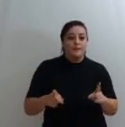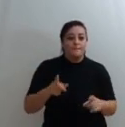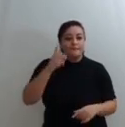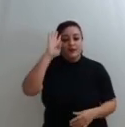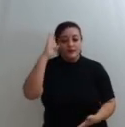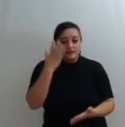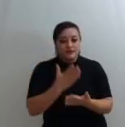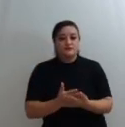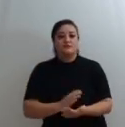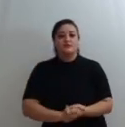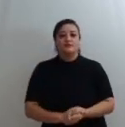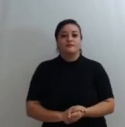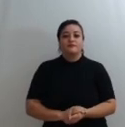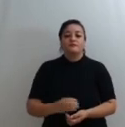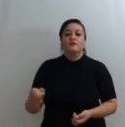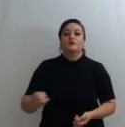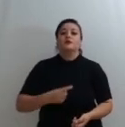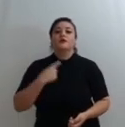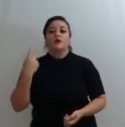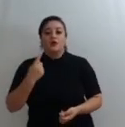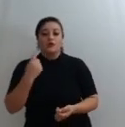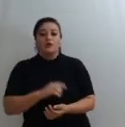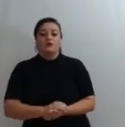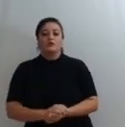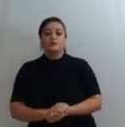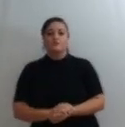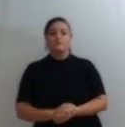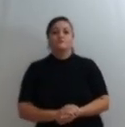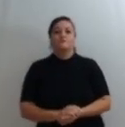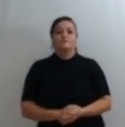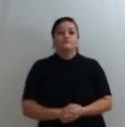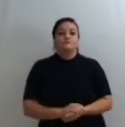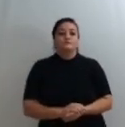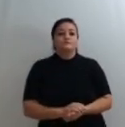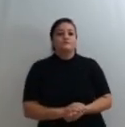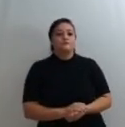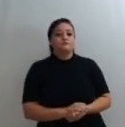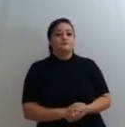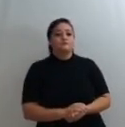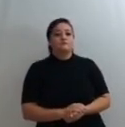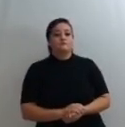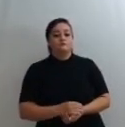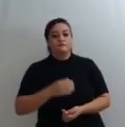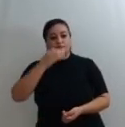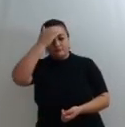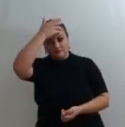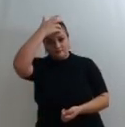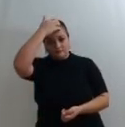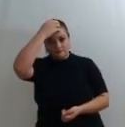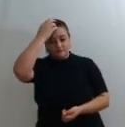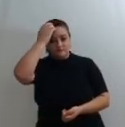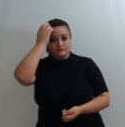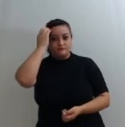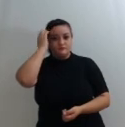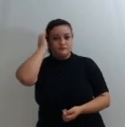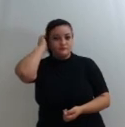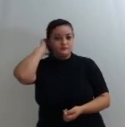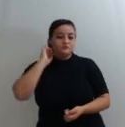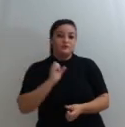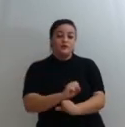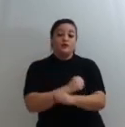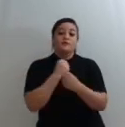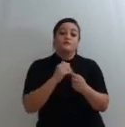última manifestação do juízo com relação à prisão é de 2018. A defesa pediu, inclusive no final do